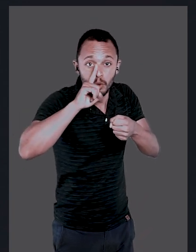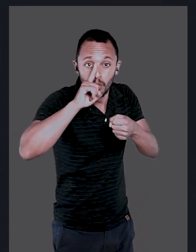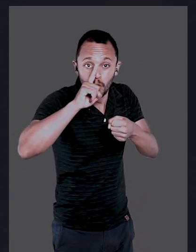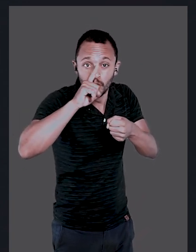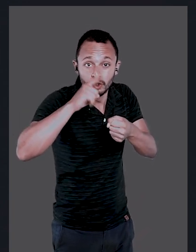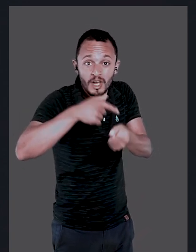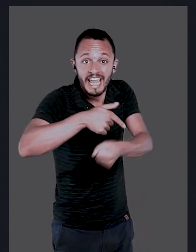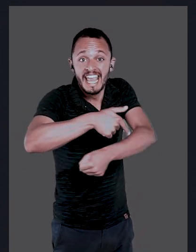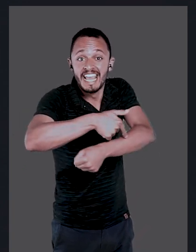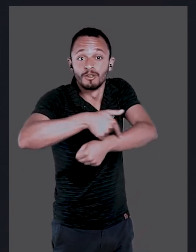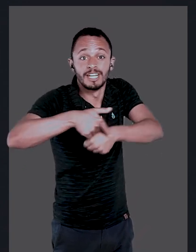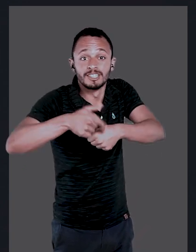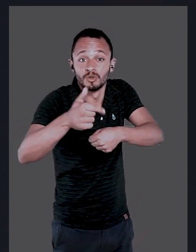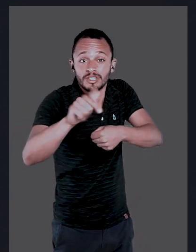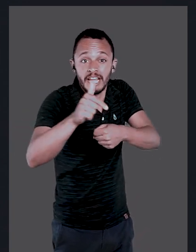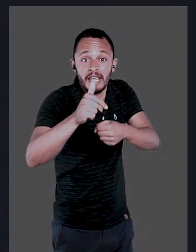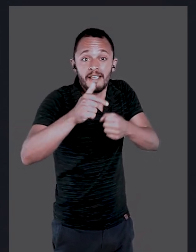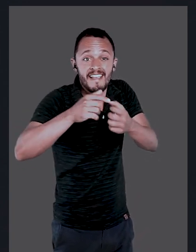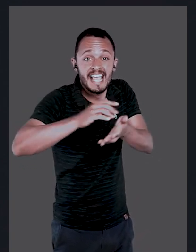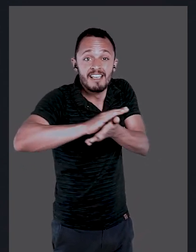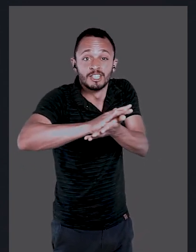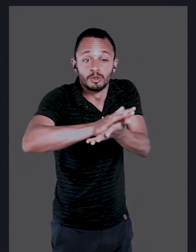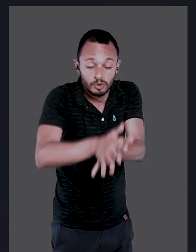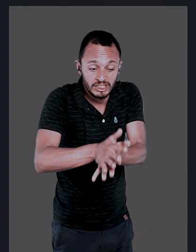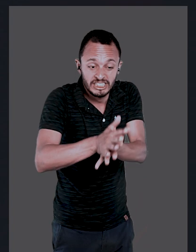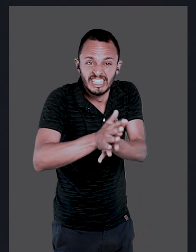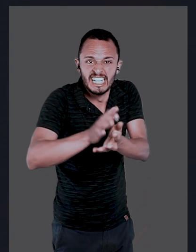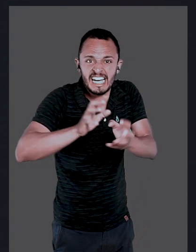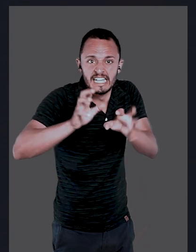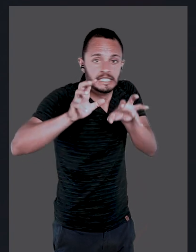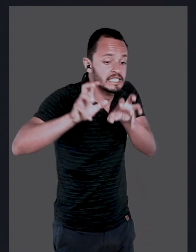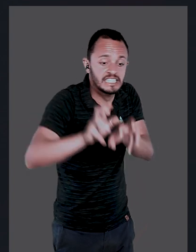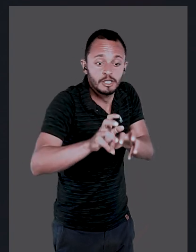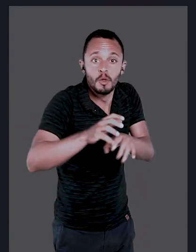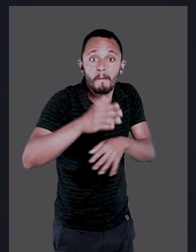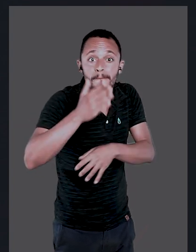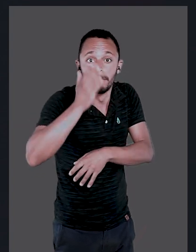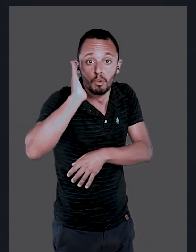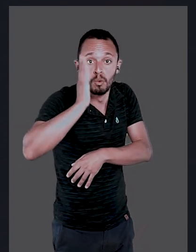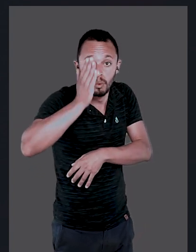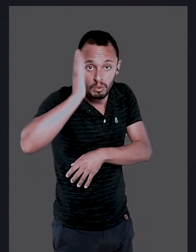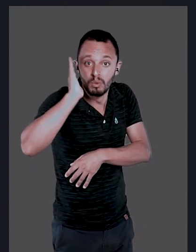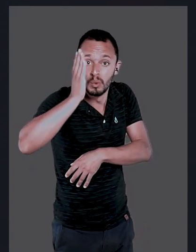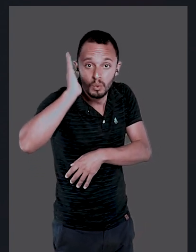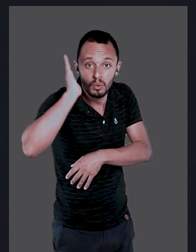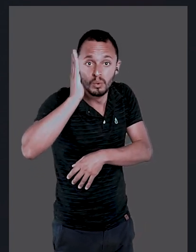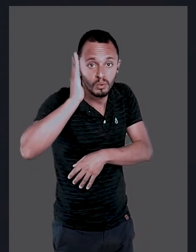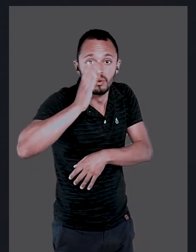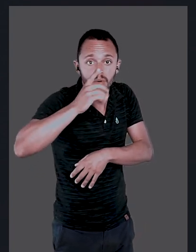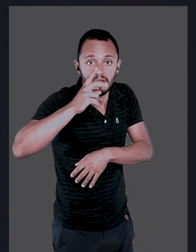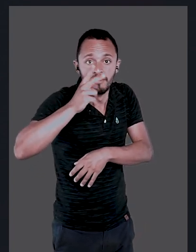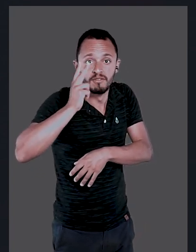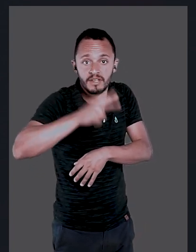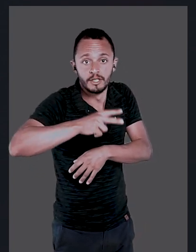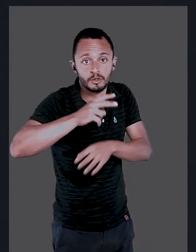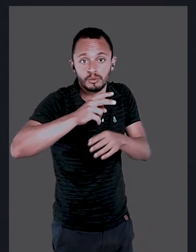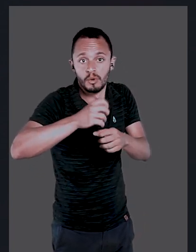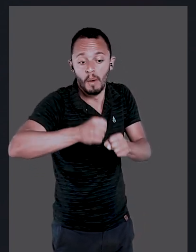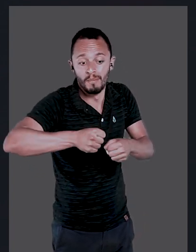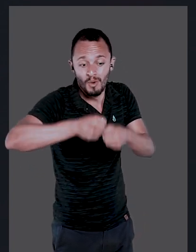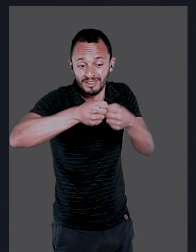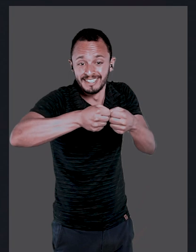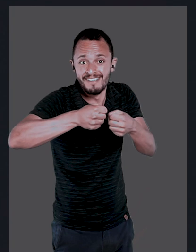discurso perigosíssimo, mal educado, excludente, violento, agressivo,